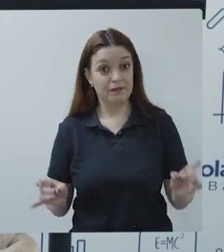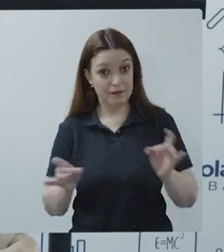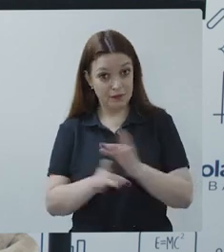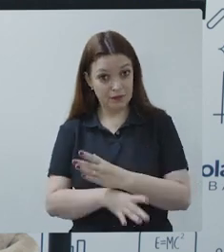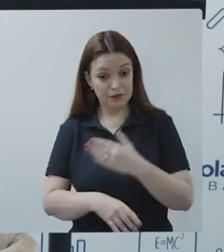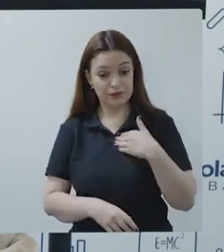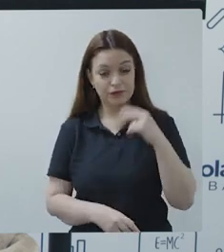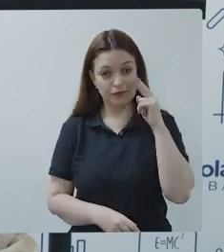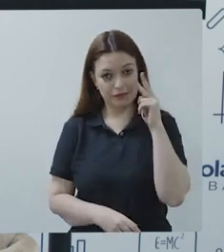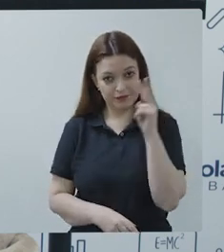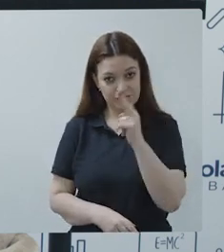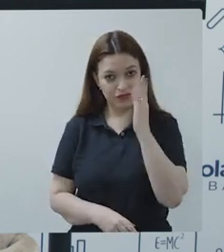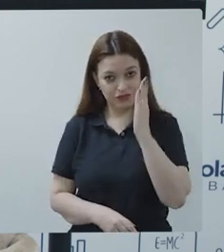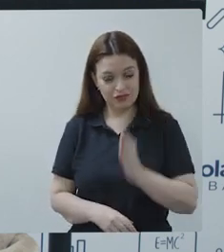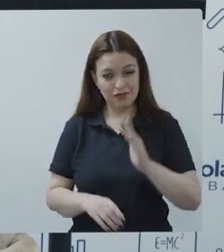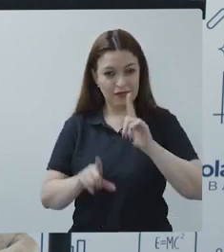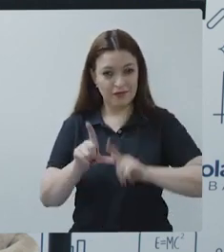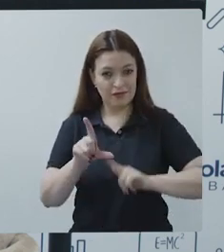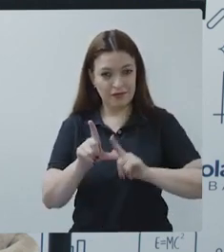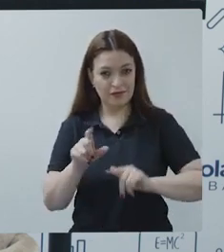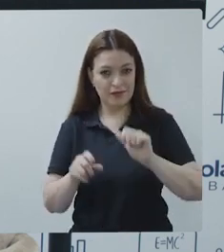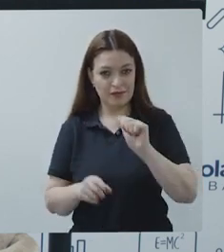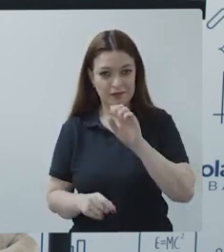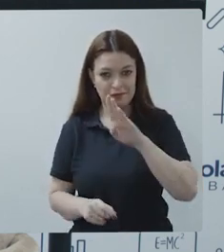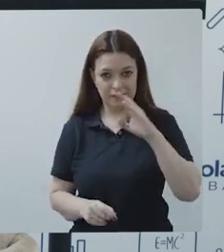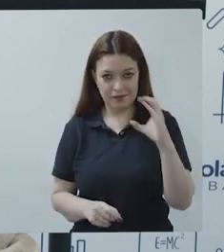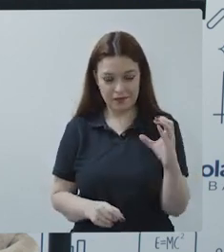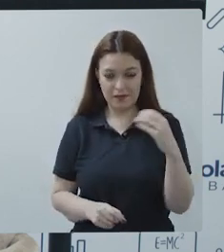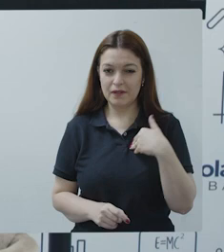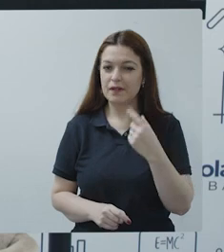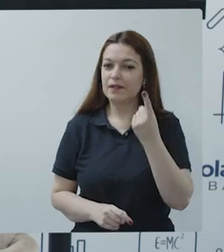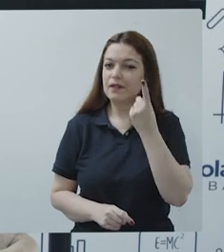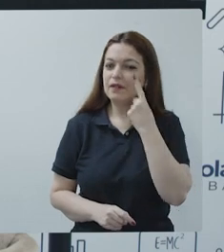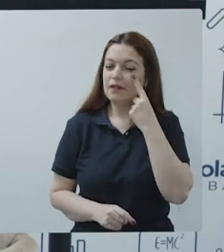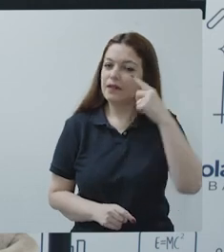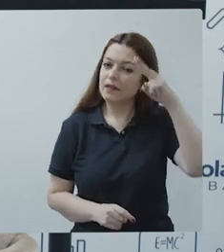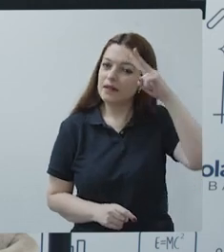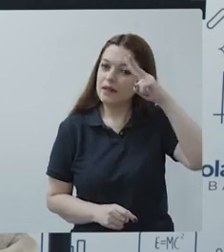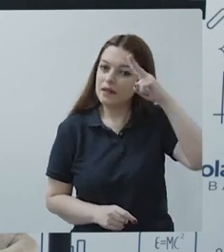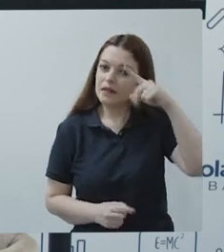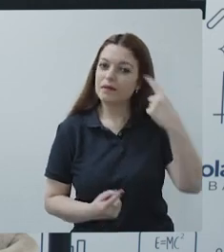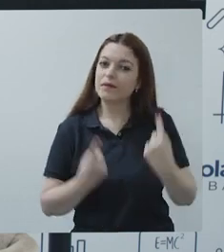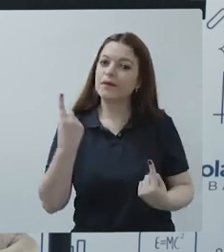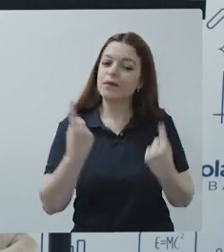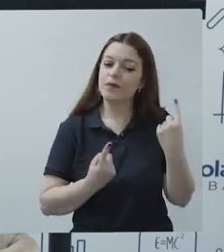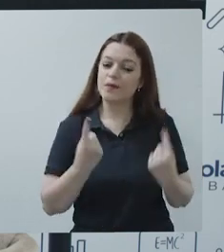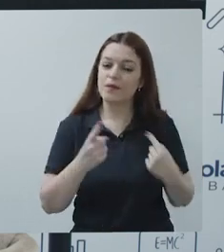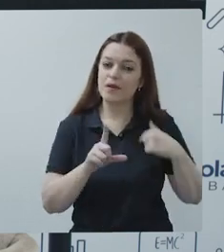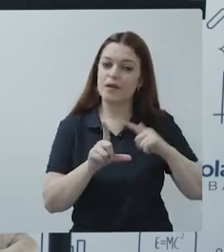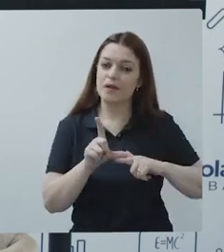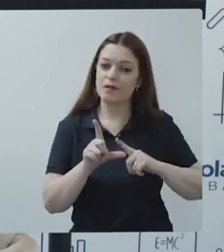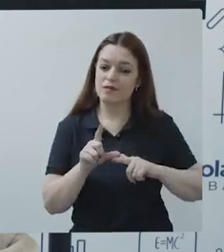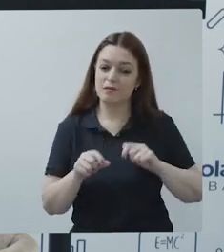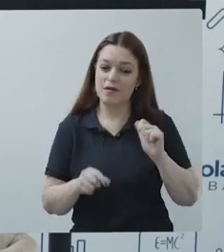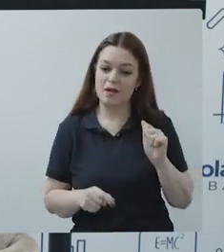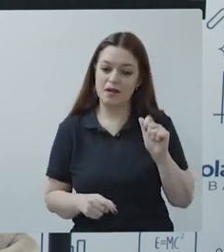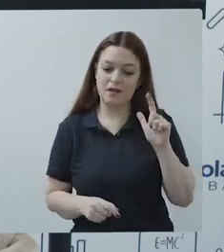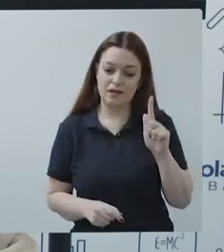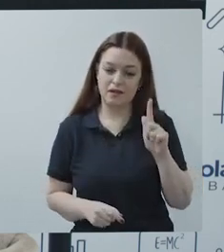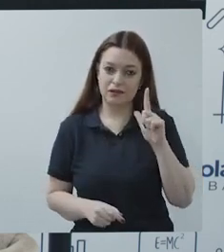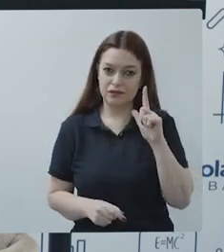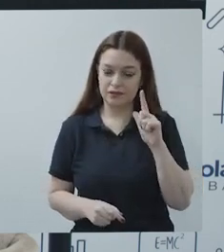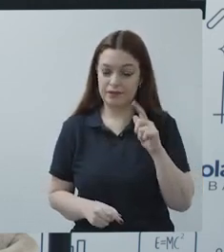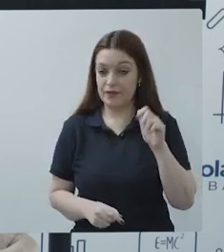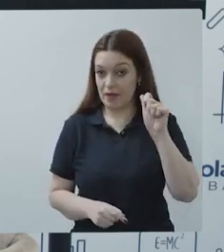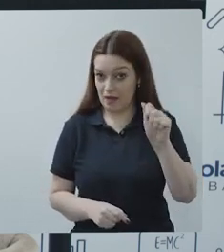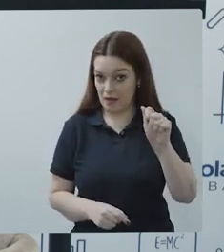separaram as letras do alfabeto móvel? Vamos relembrar quais eram as letras que precisávamos separar? Nós precisávamos, então, da letra